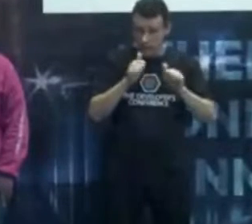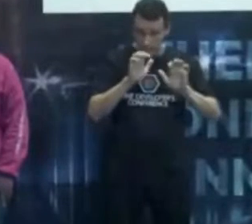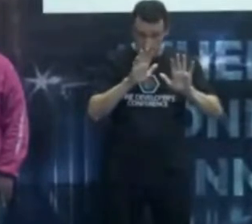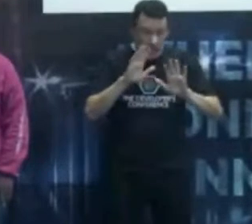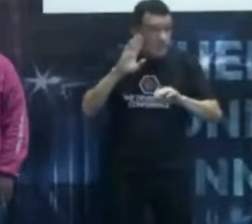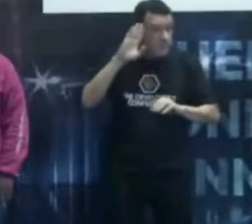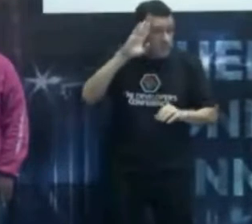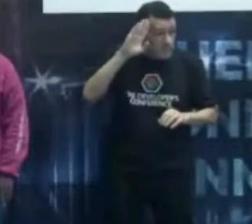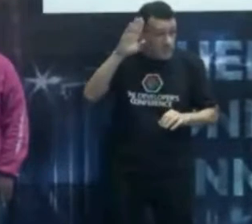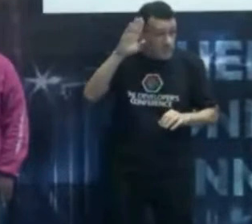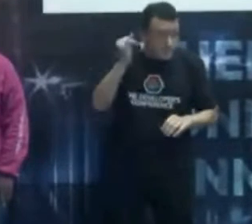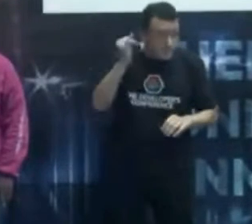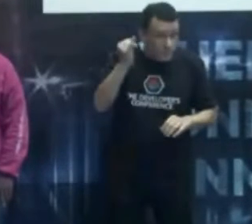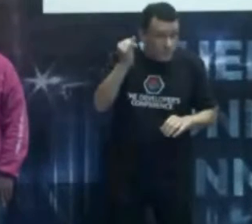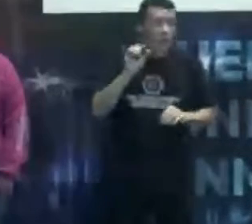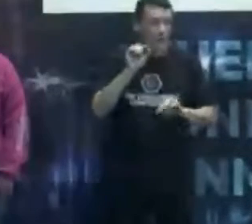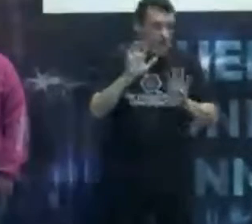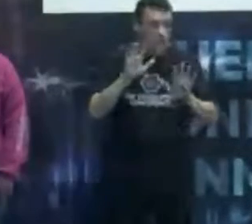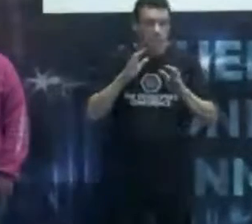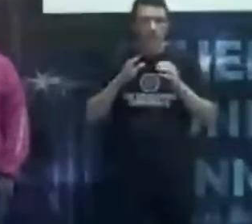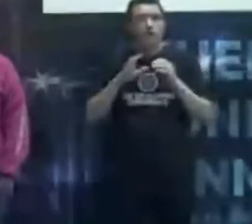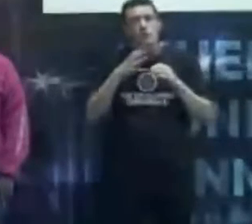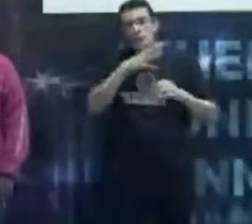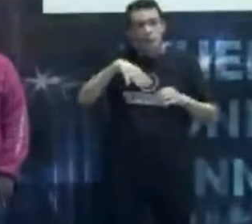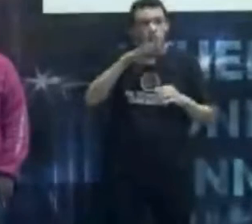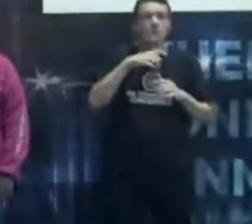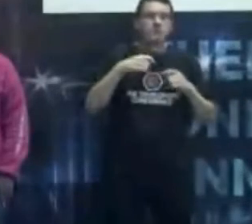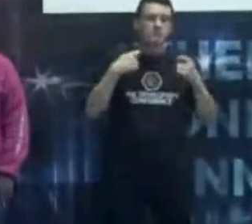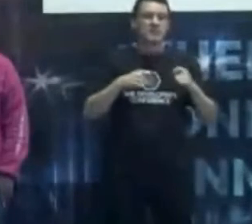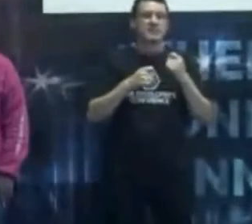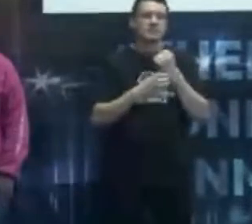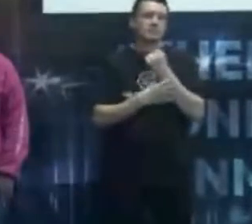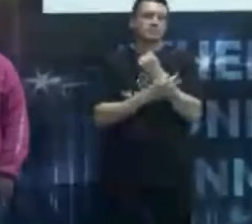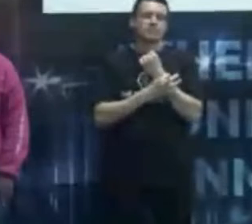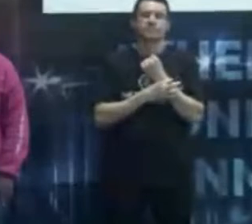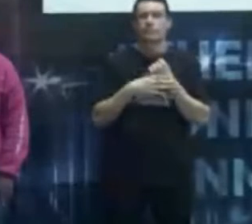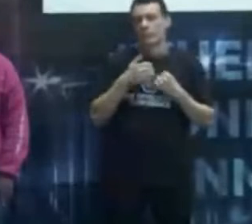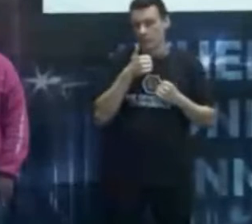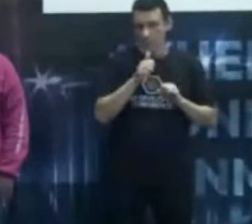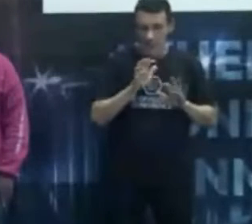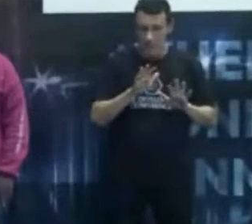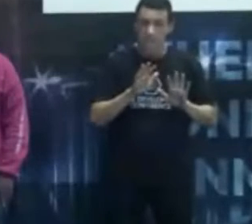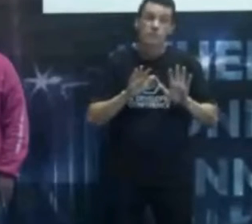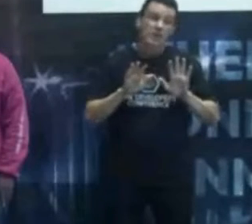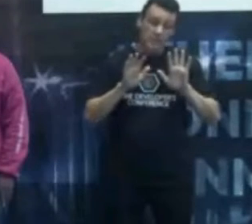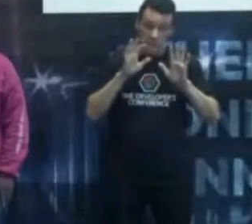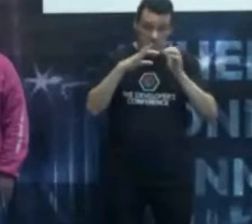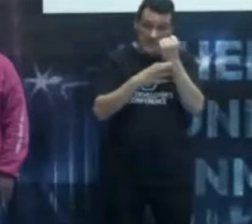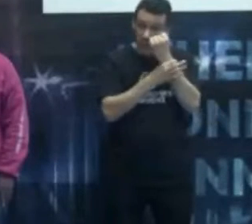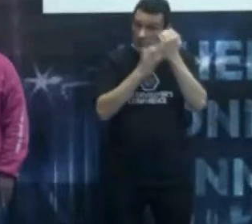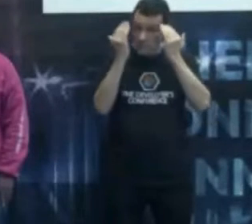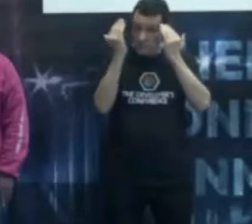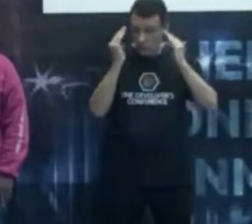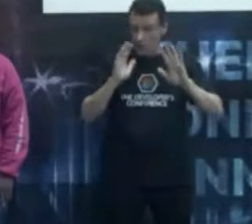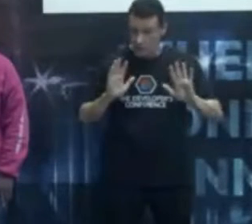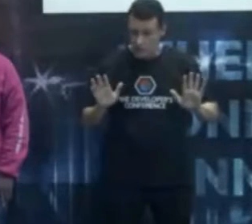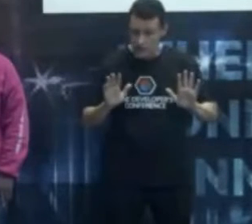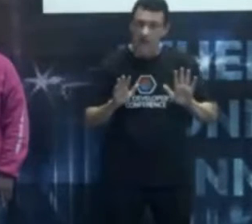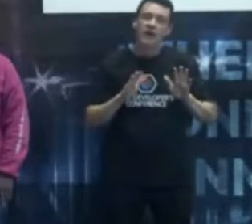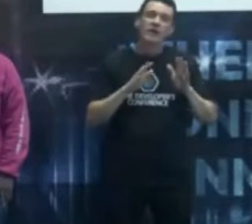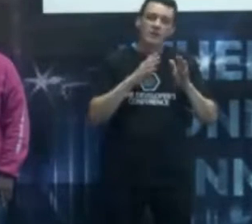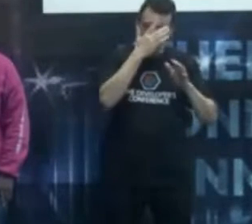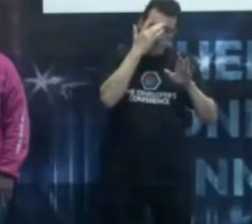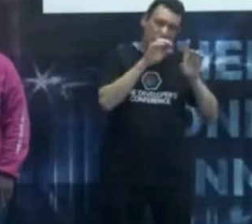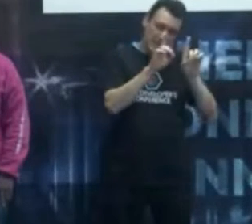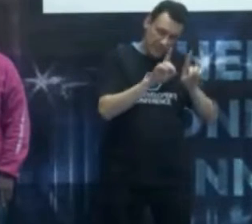essa segurança para todo mundo. Só que quando a gente fala de pessoas com deficiência, essa segurança vem com outros contextos. Da mesma forma quando a gente